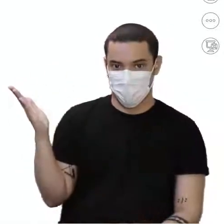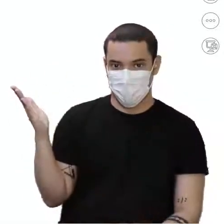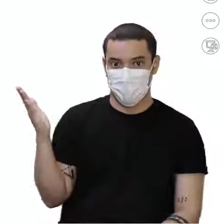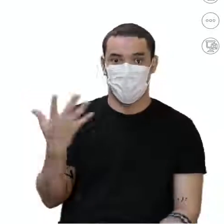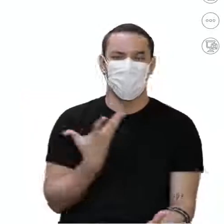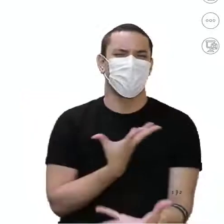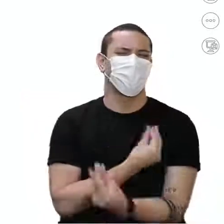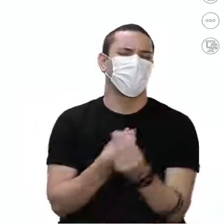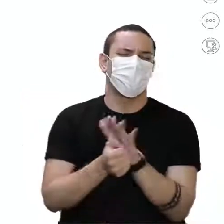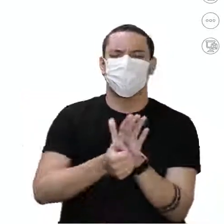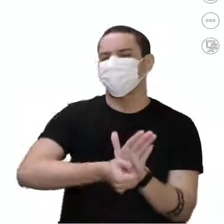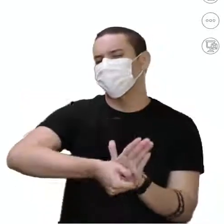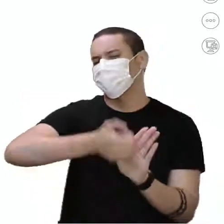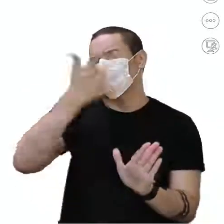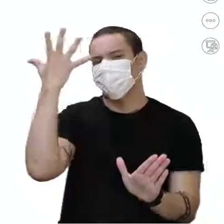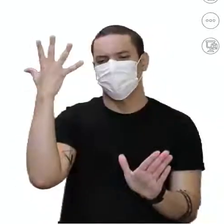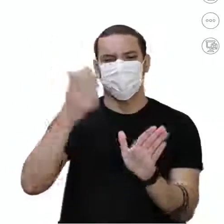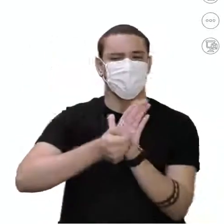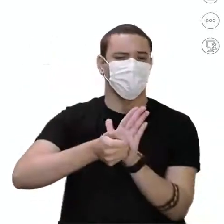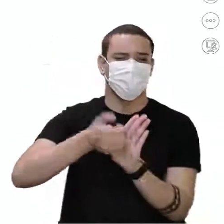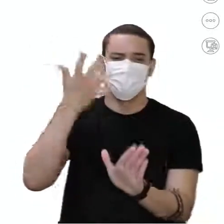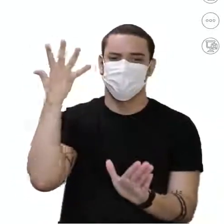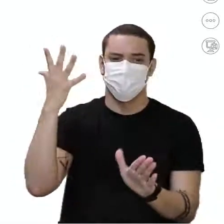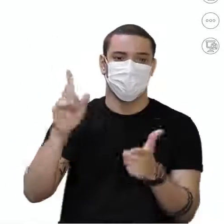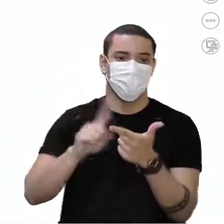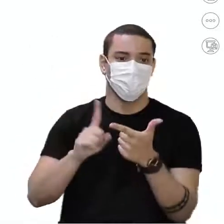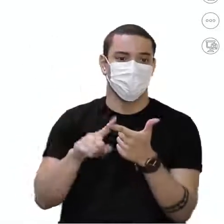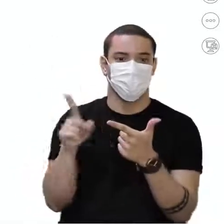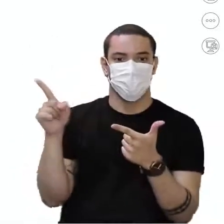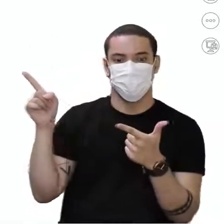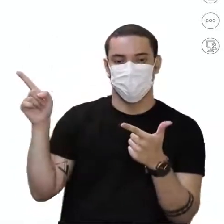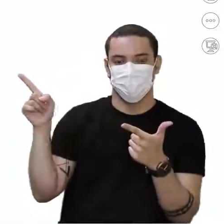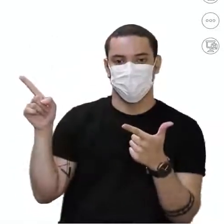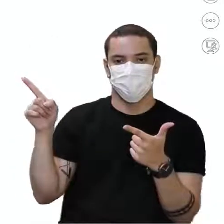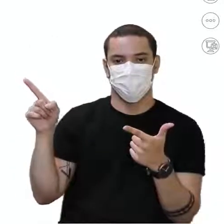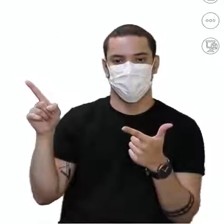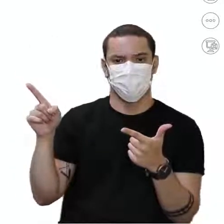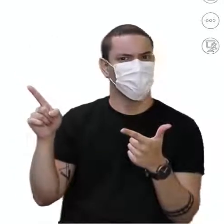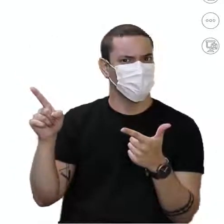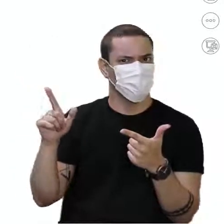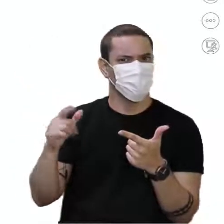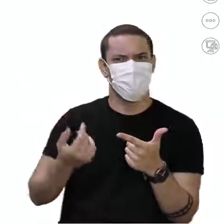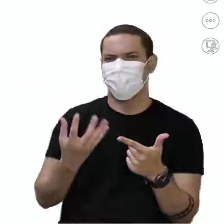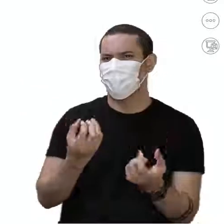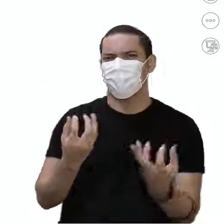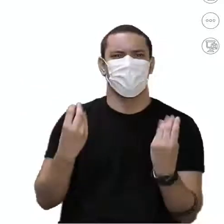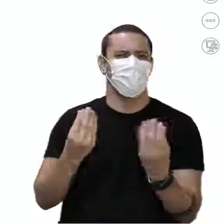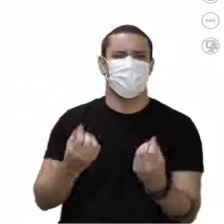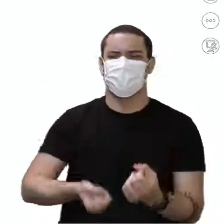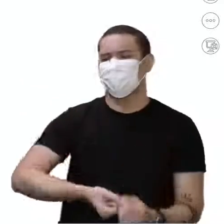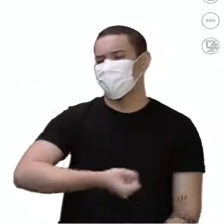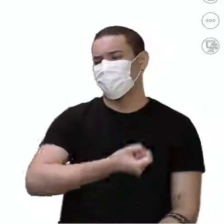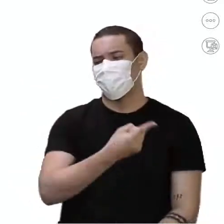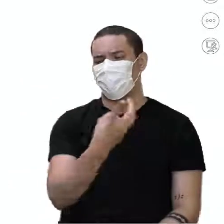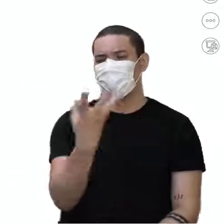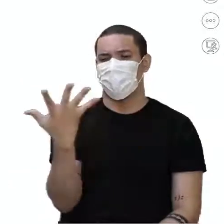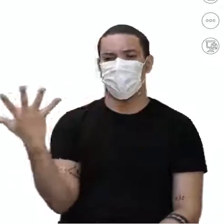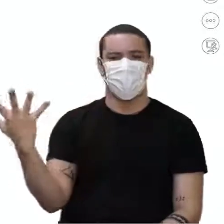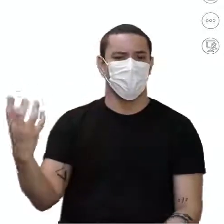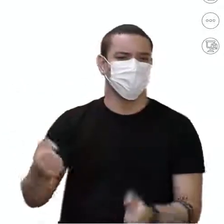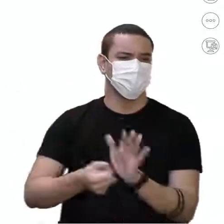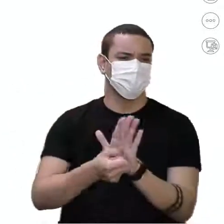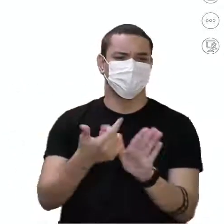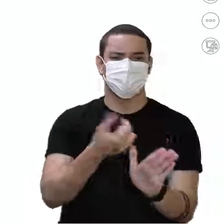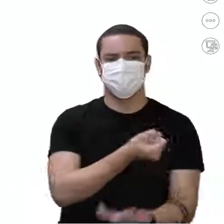significa muitas vezes. Several times, várias vezes. Então, perceba que eu só mudo aqui